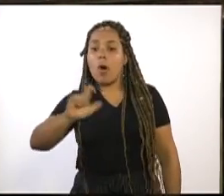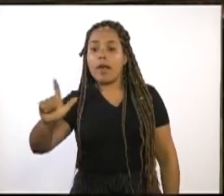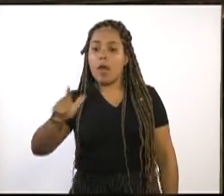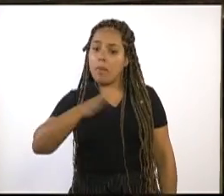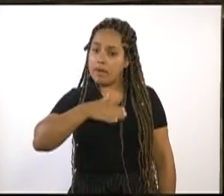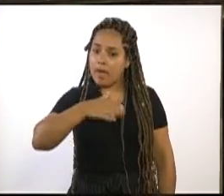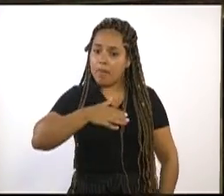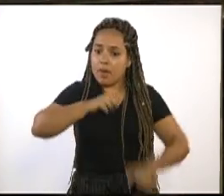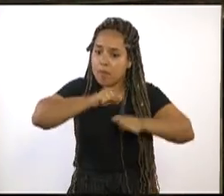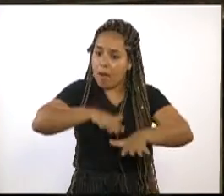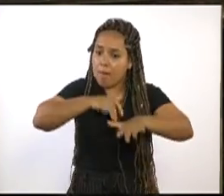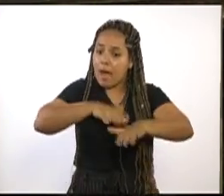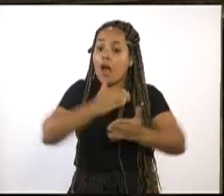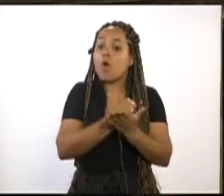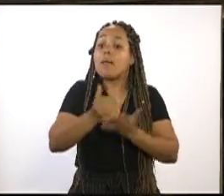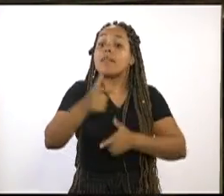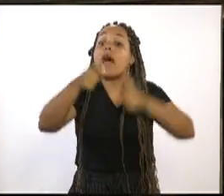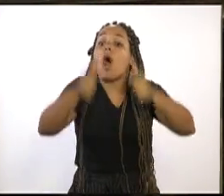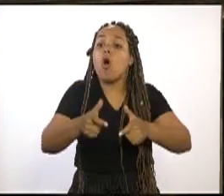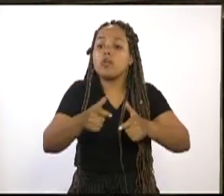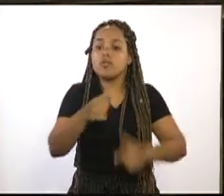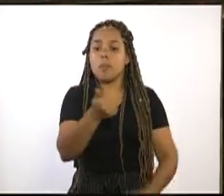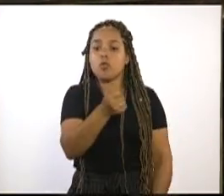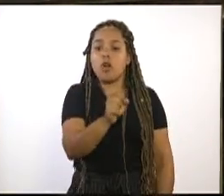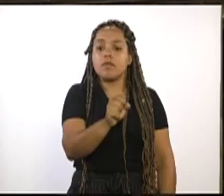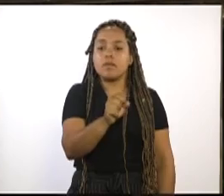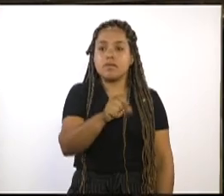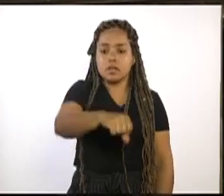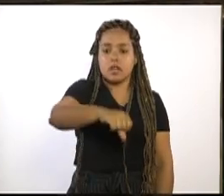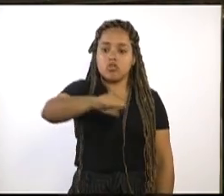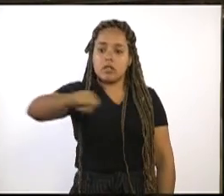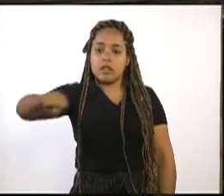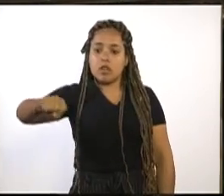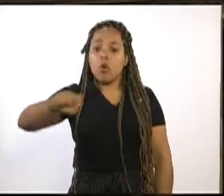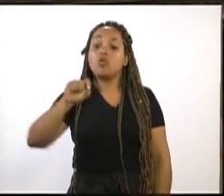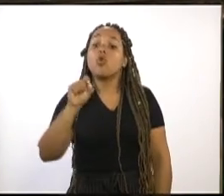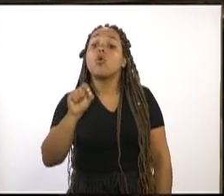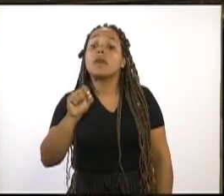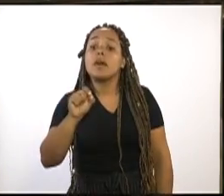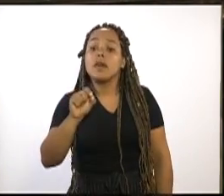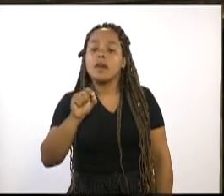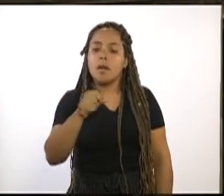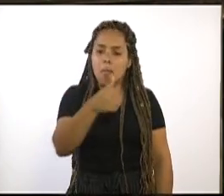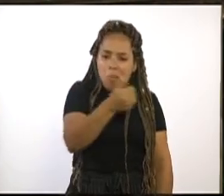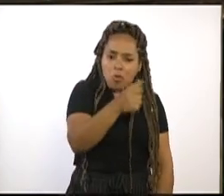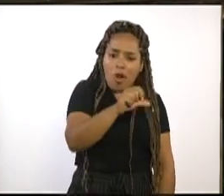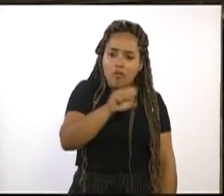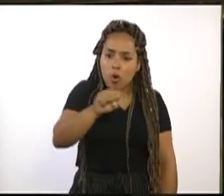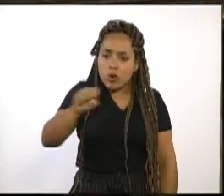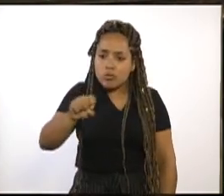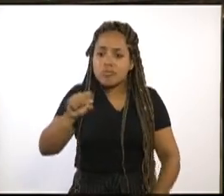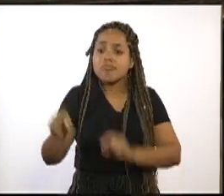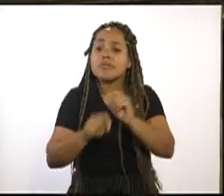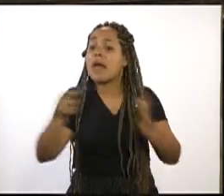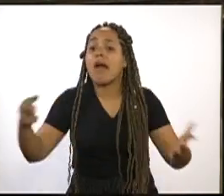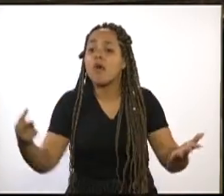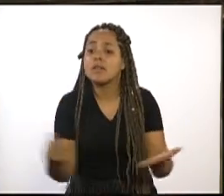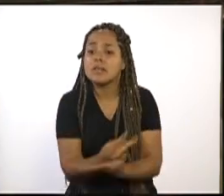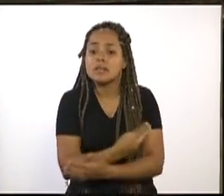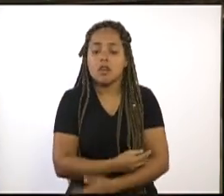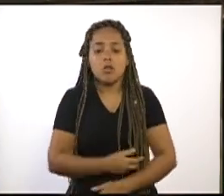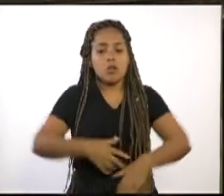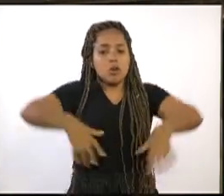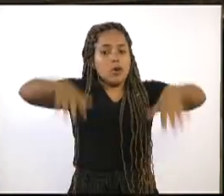em 1988, quando nós tivemos uma das piores cenas no Rio de Janeiro com as chuvas